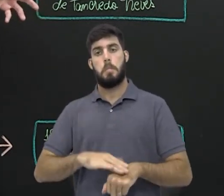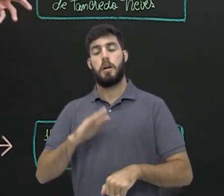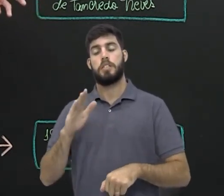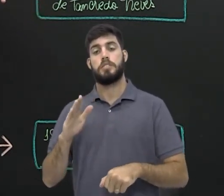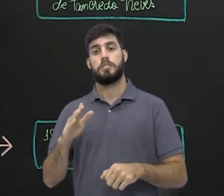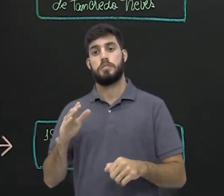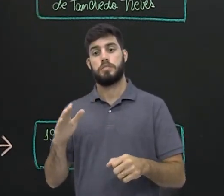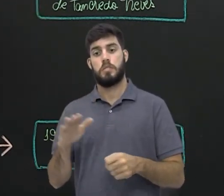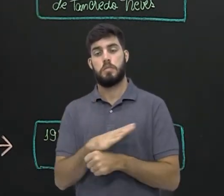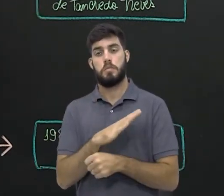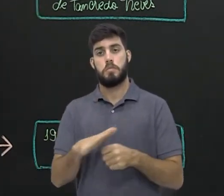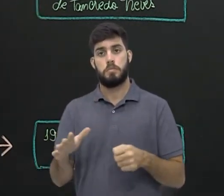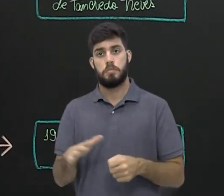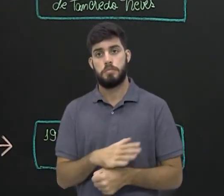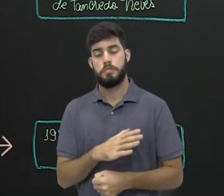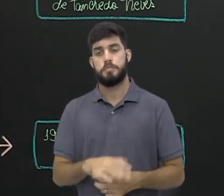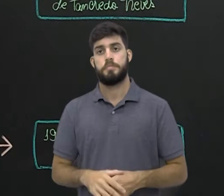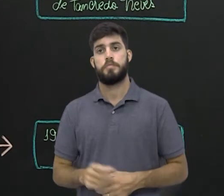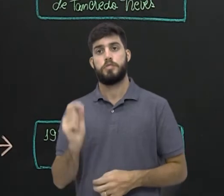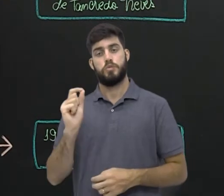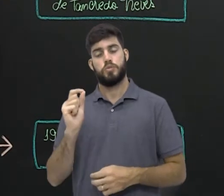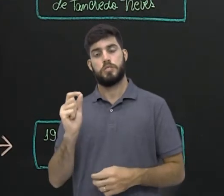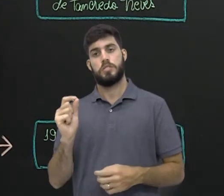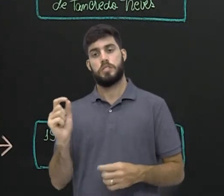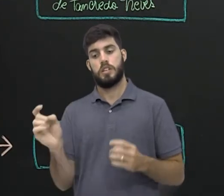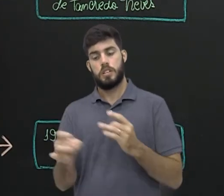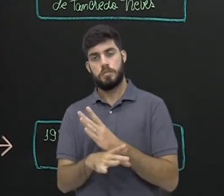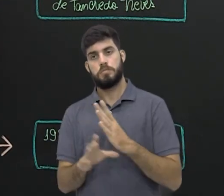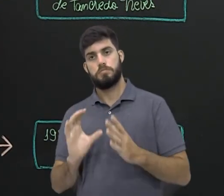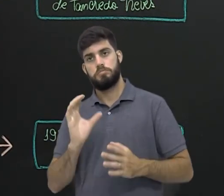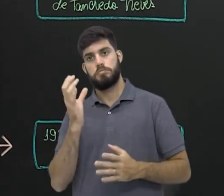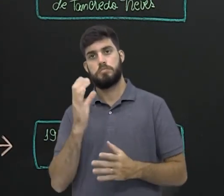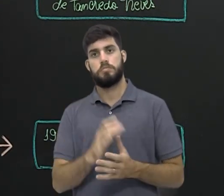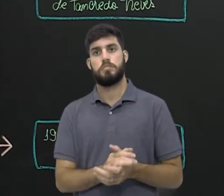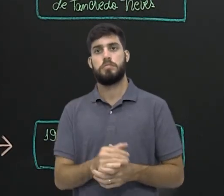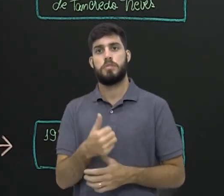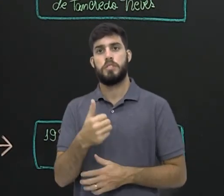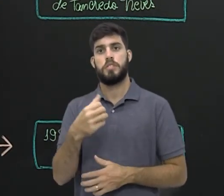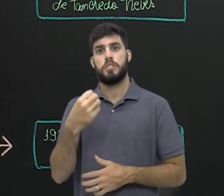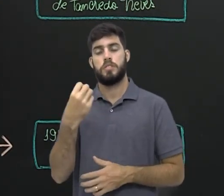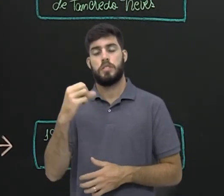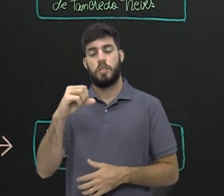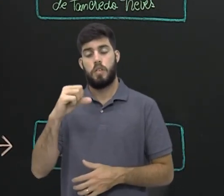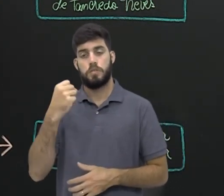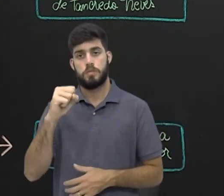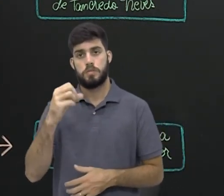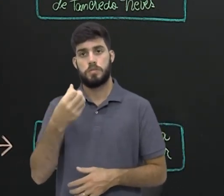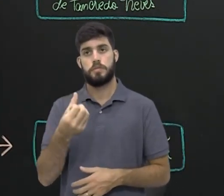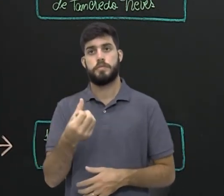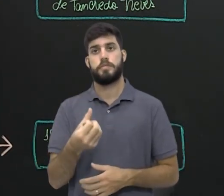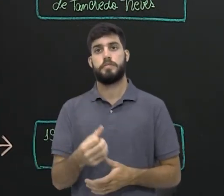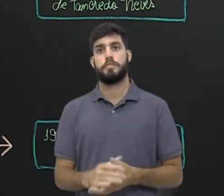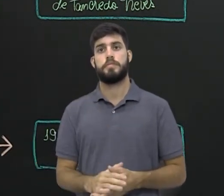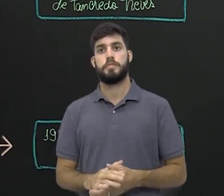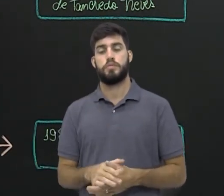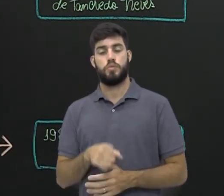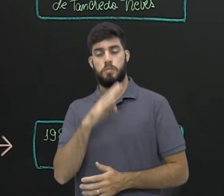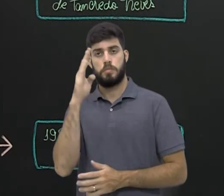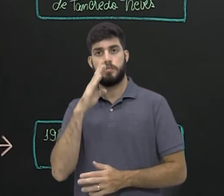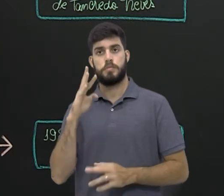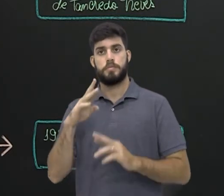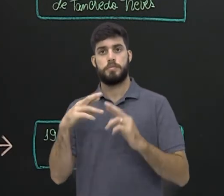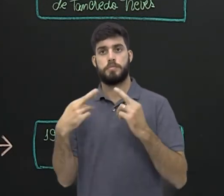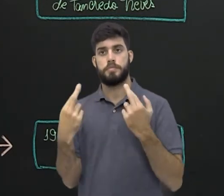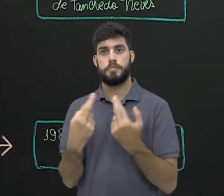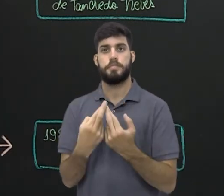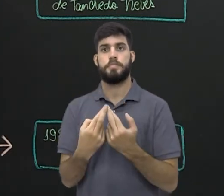para a democracia, o que acaba acontecendo. Em 1986, o Brasil se reúne para